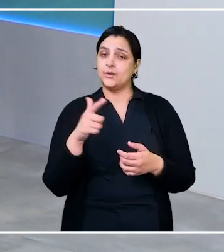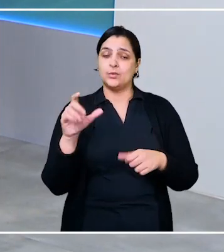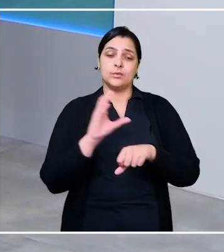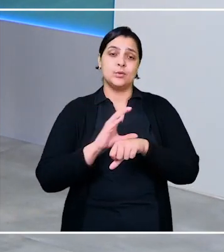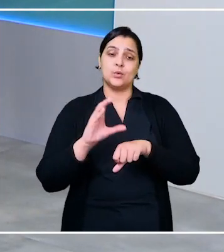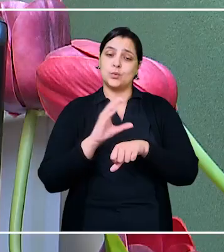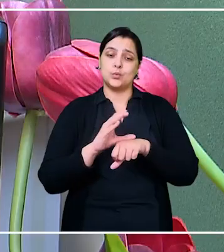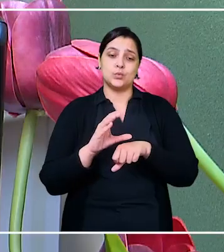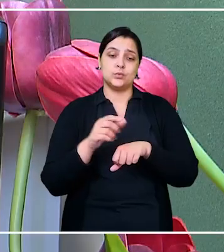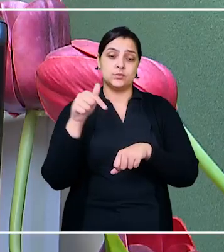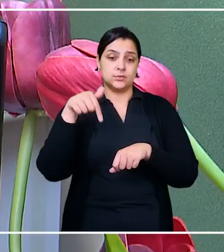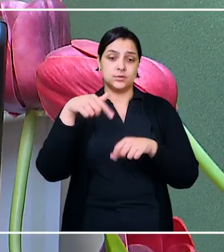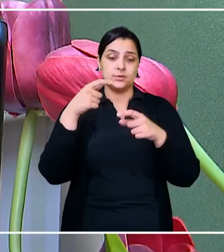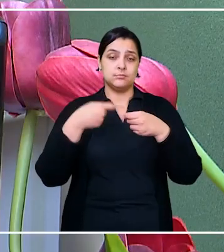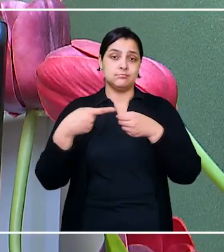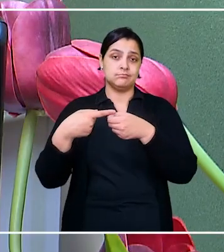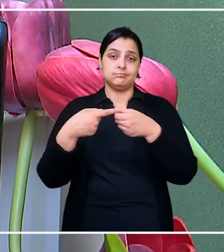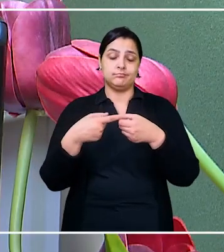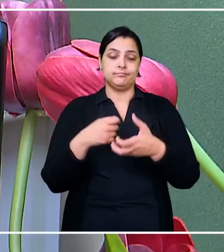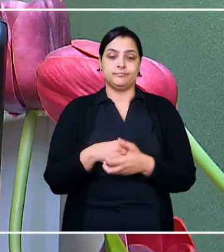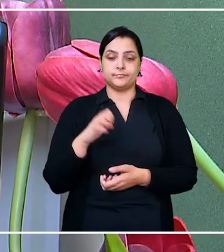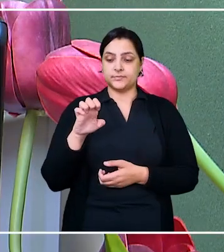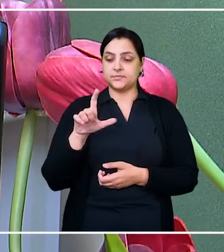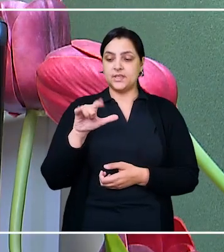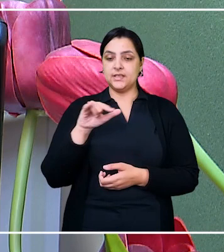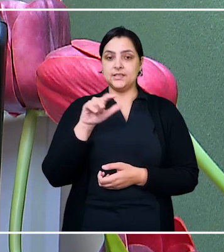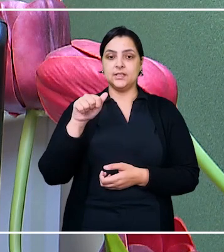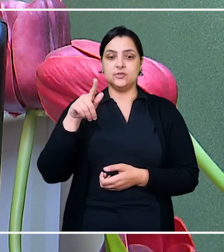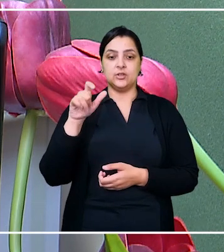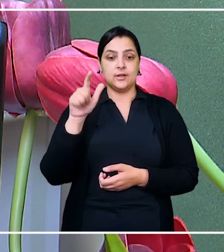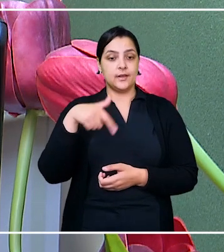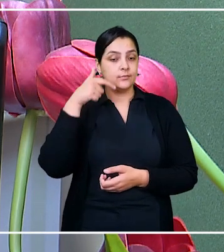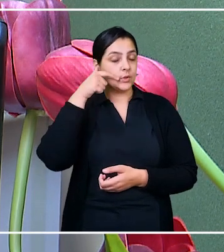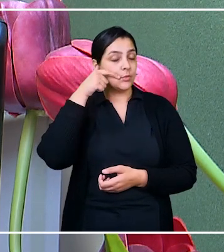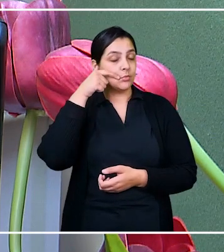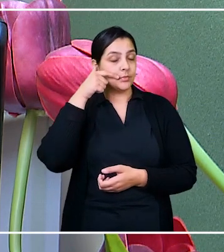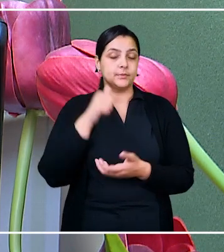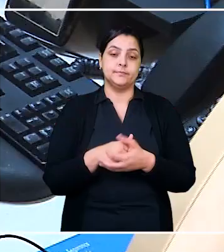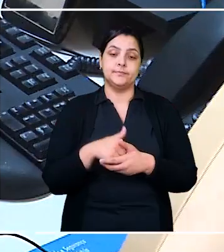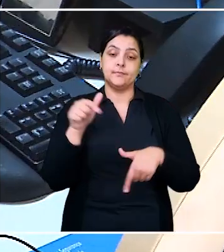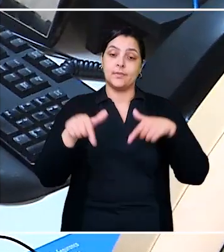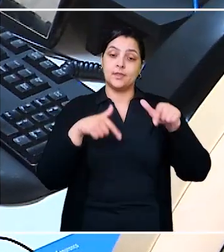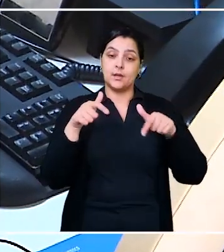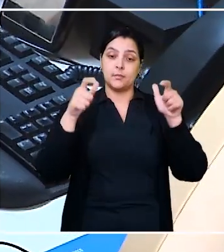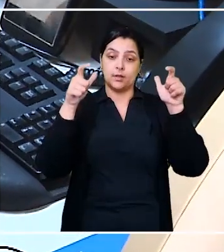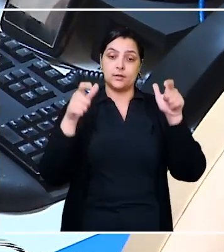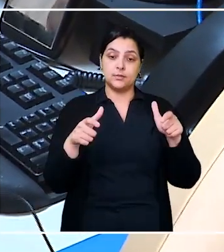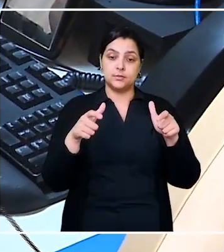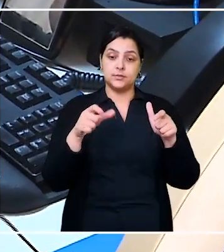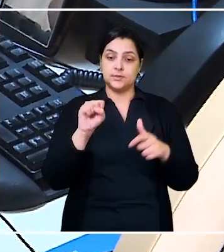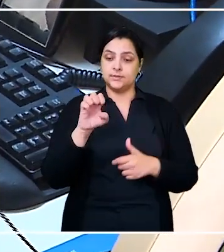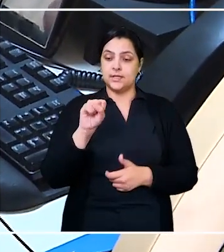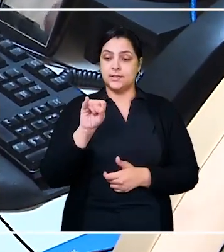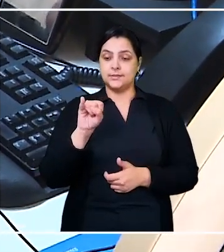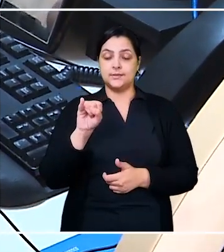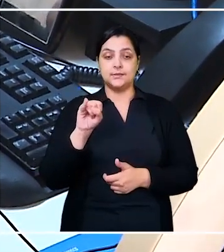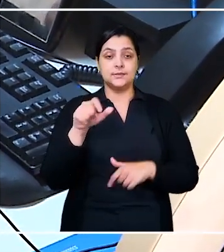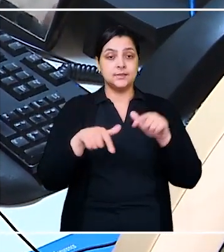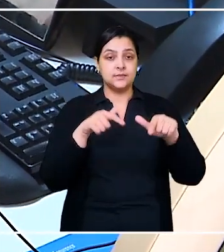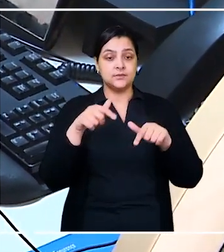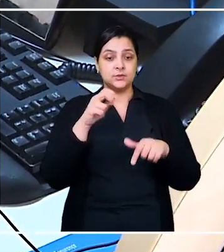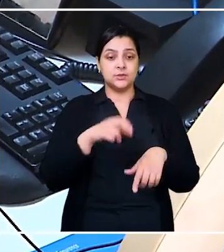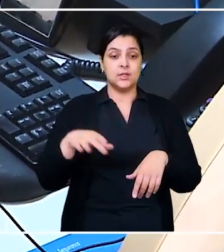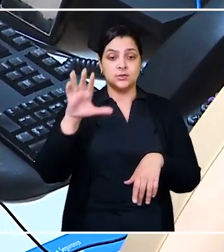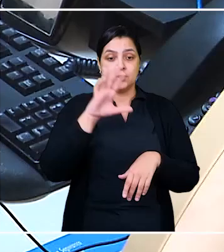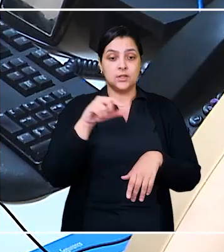nós não temos o curso de marcineiro em Taguatinga Elisângela é atendente de call center ela trabalha em uma unidade do Sesi